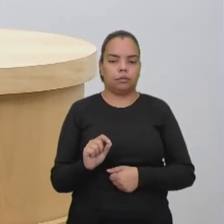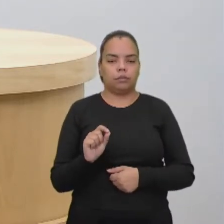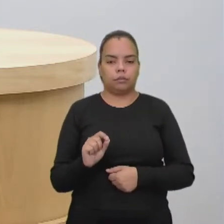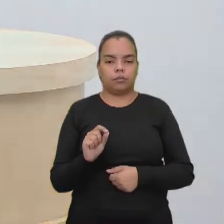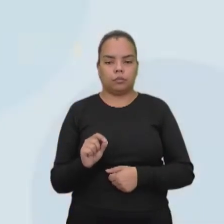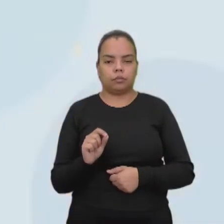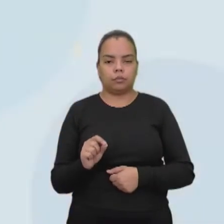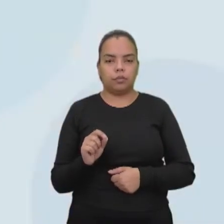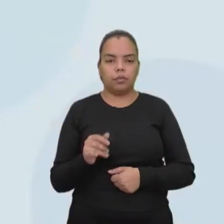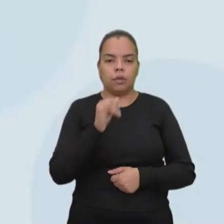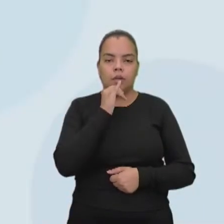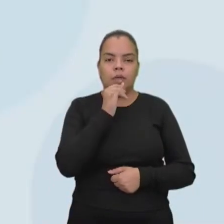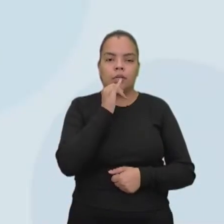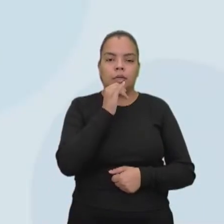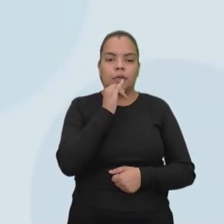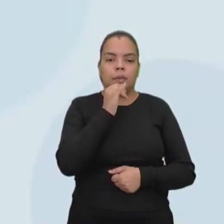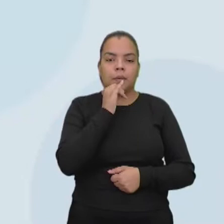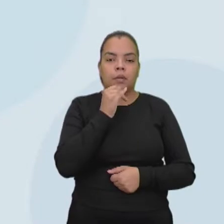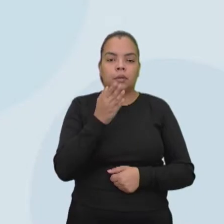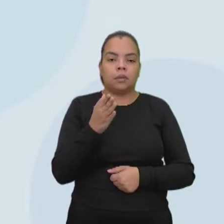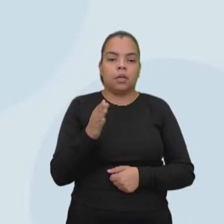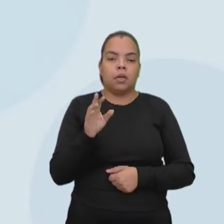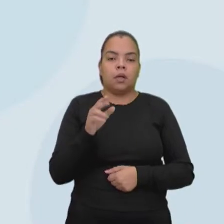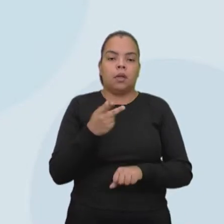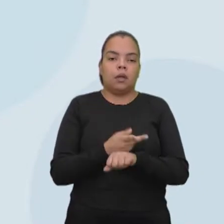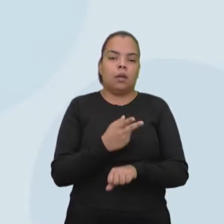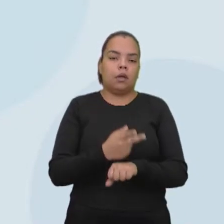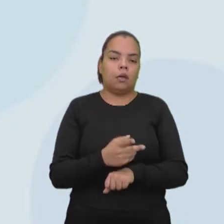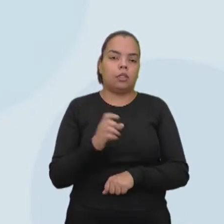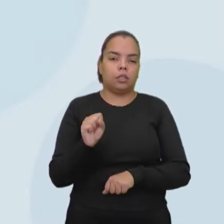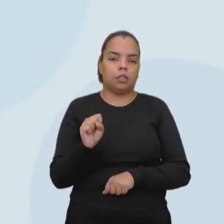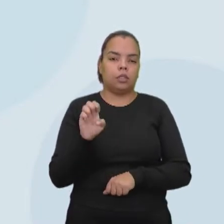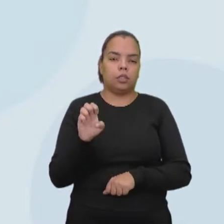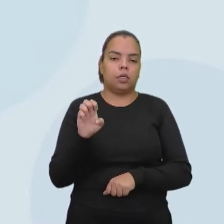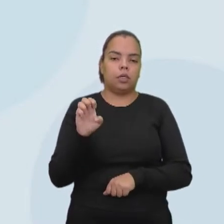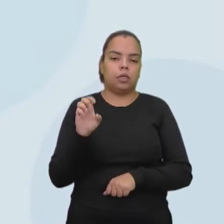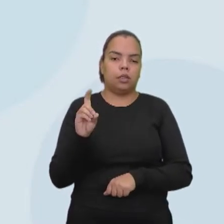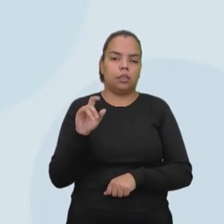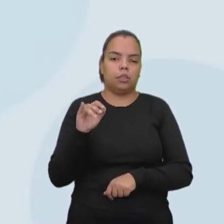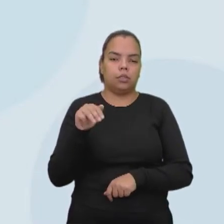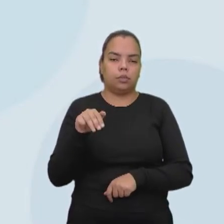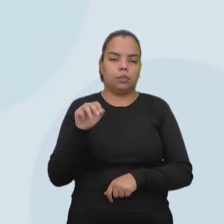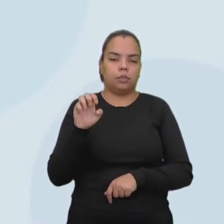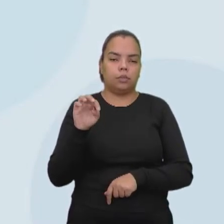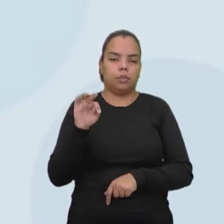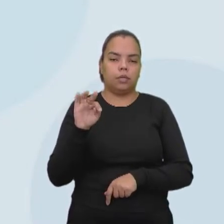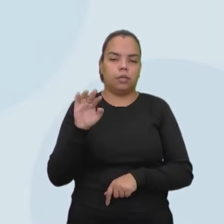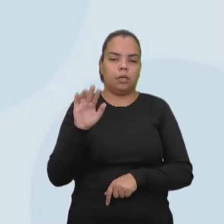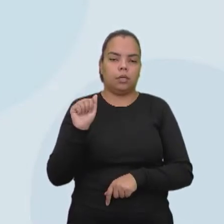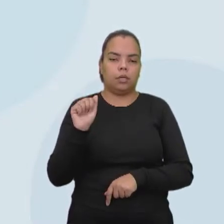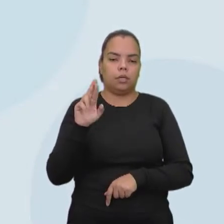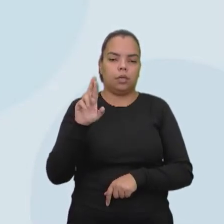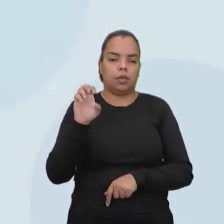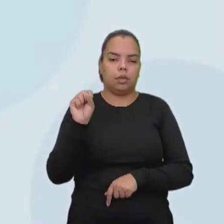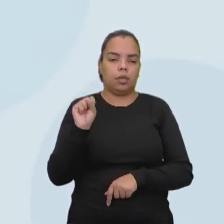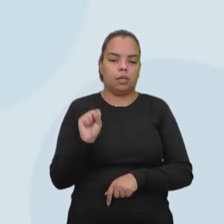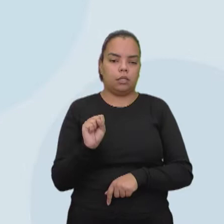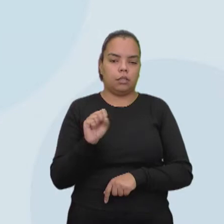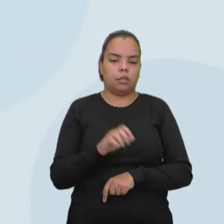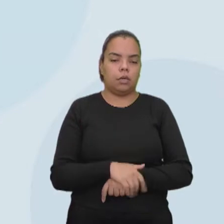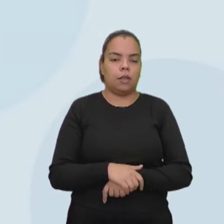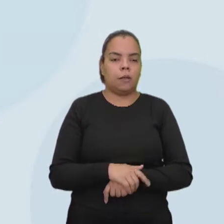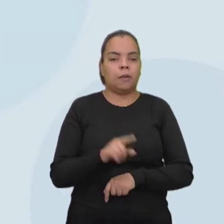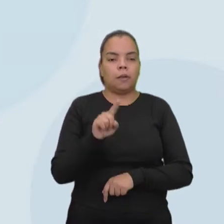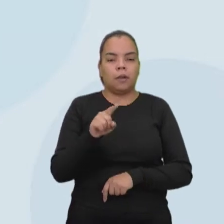rochas sedimentares aí com xisto coberto por calcário, né? É uma região lá do Tennessee, nos